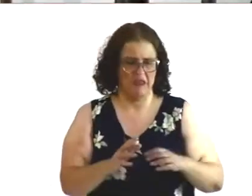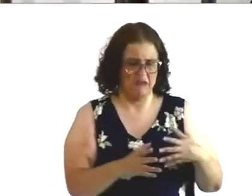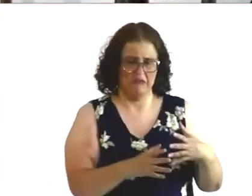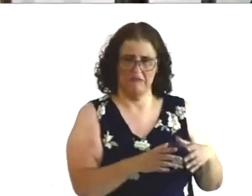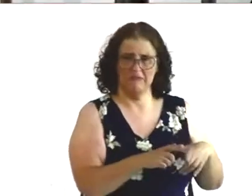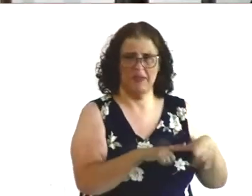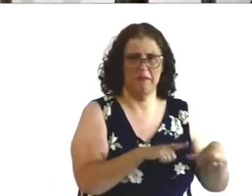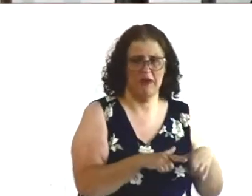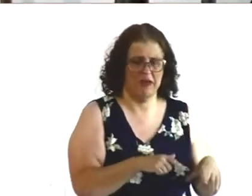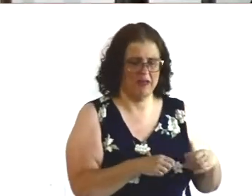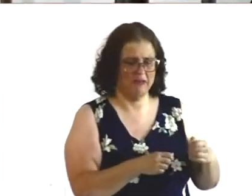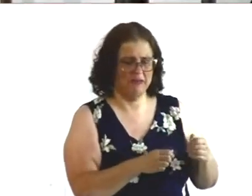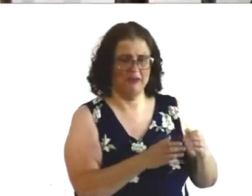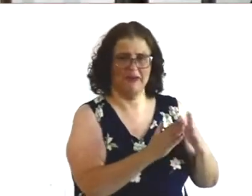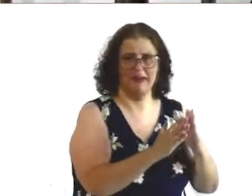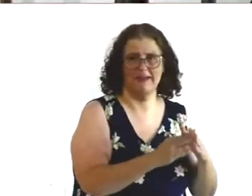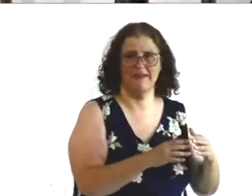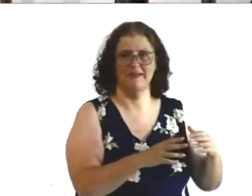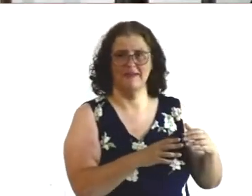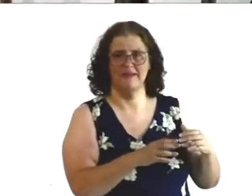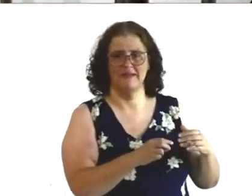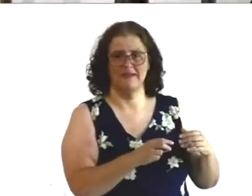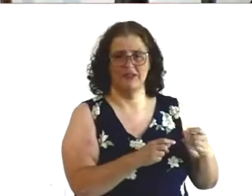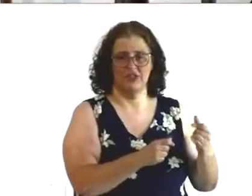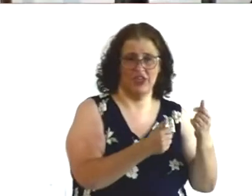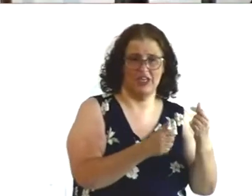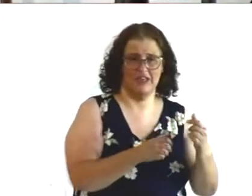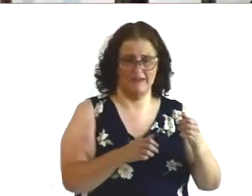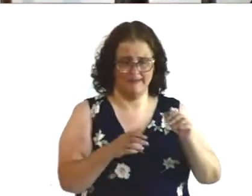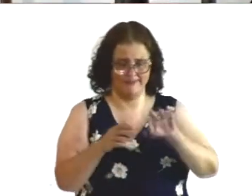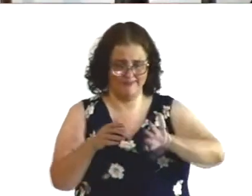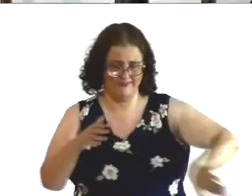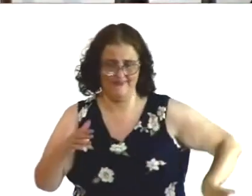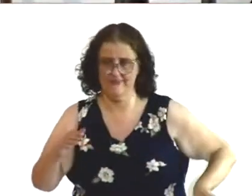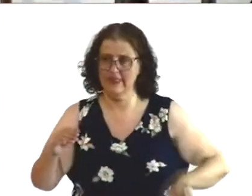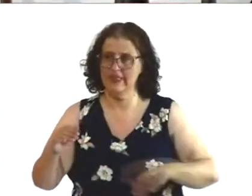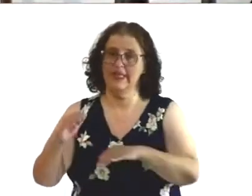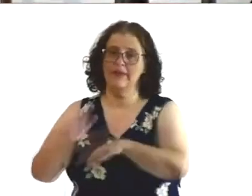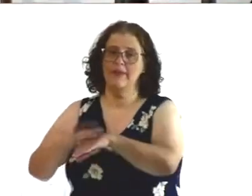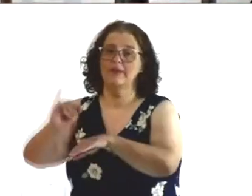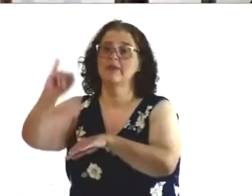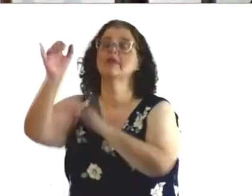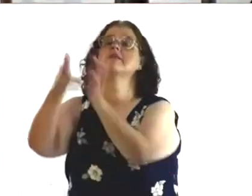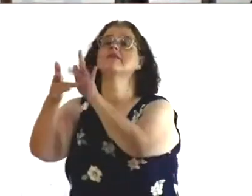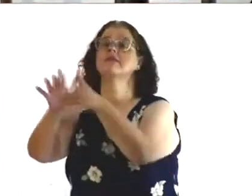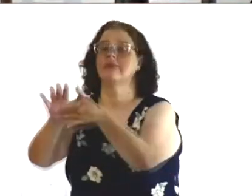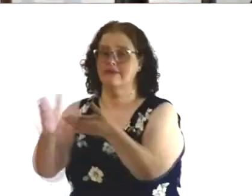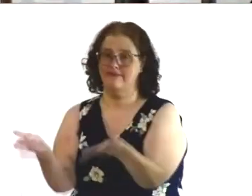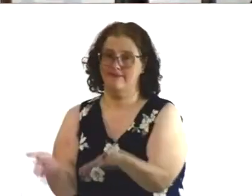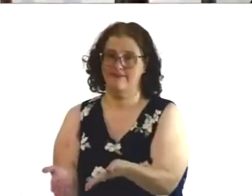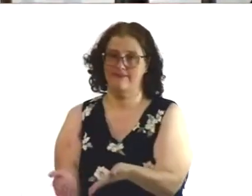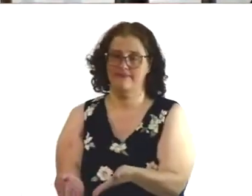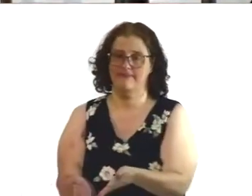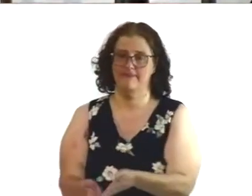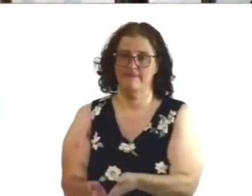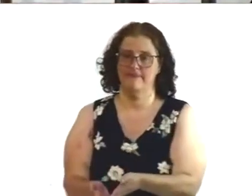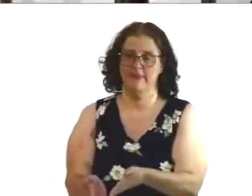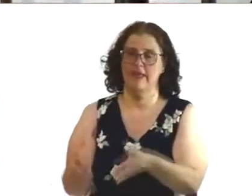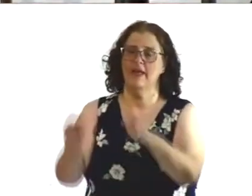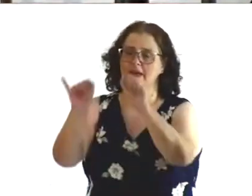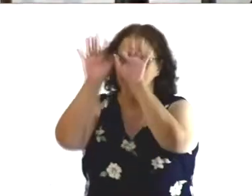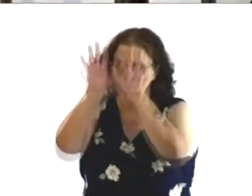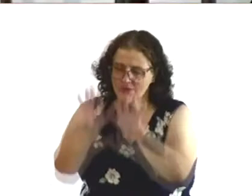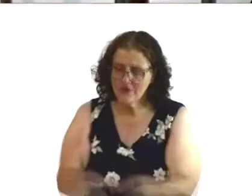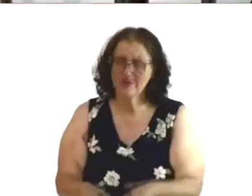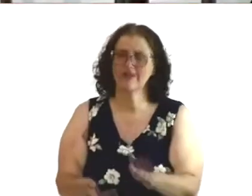é exclusiva. Não existe adoração compartilhada. Ninguém pode adorar aos ídolos e adorar a Cristo.